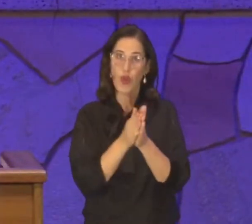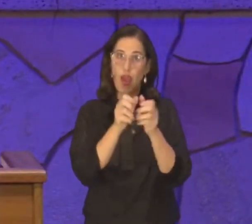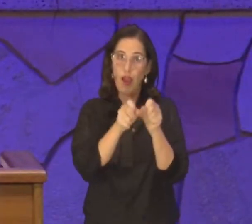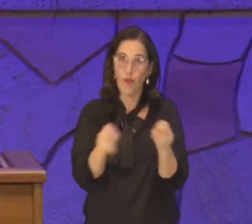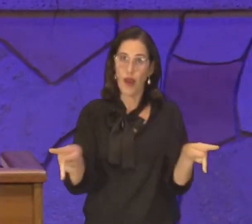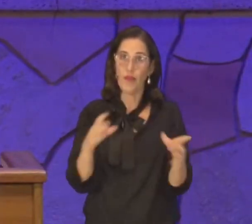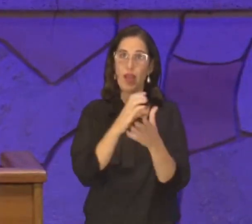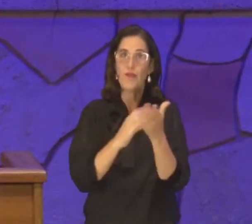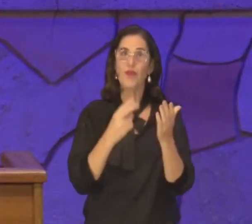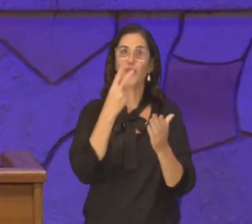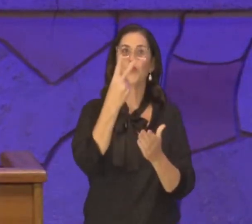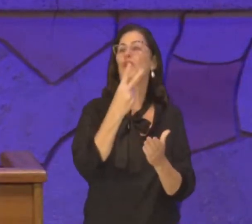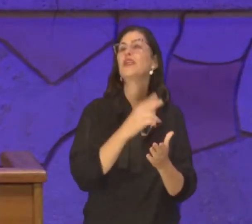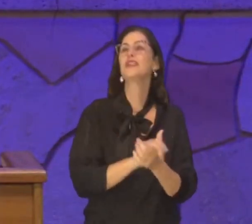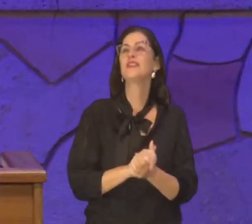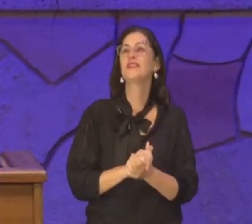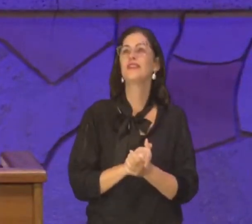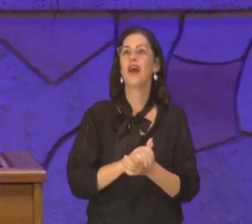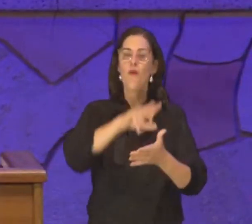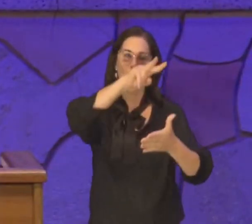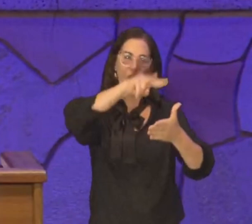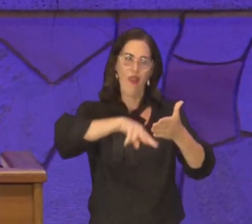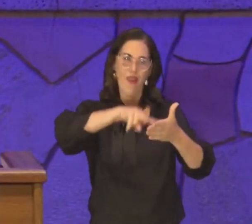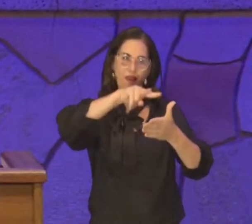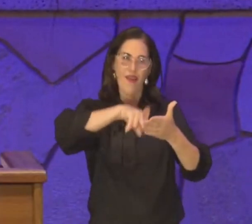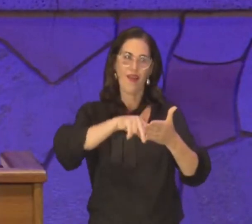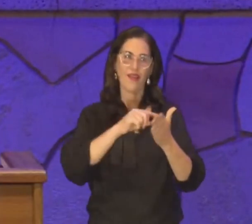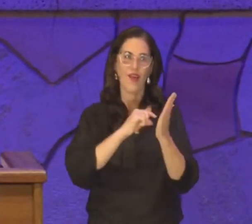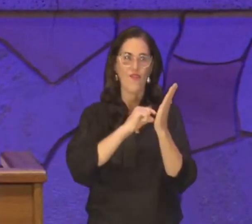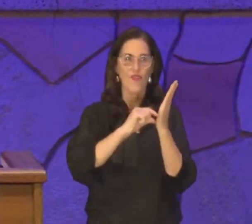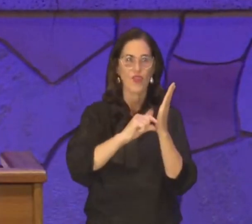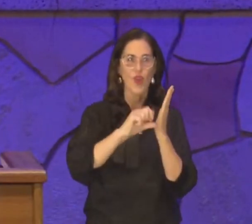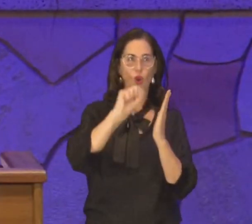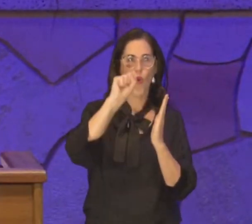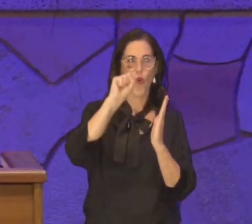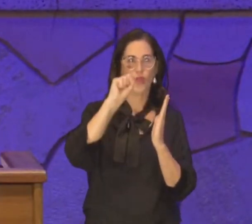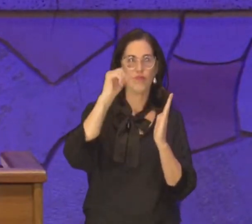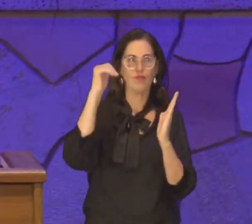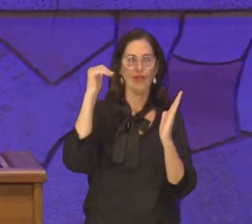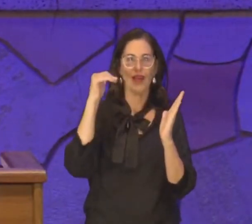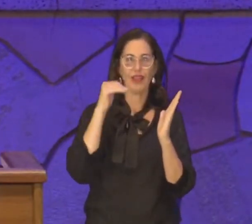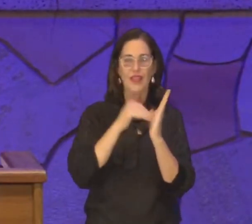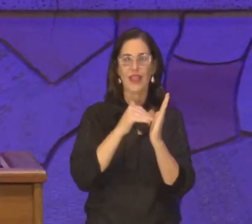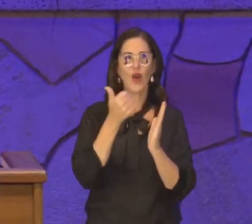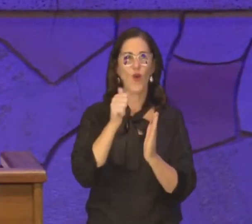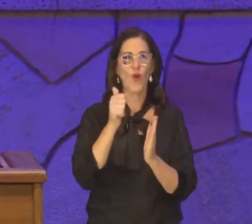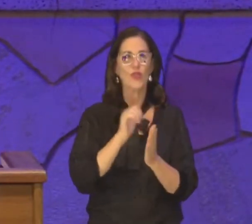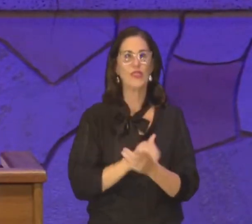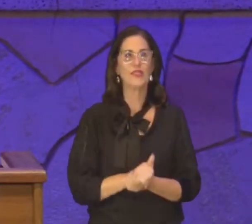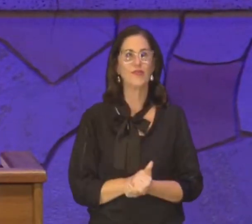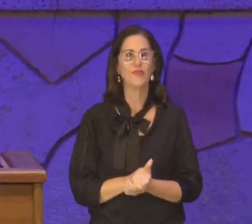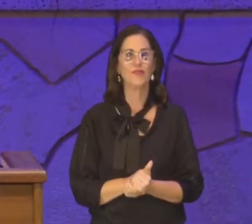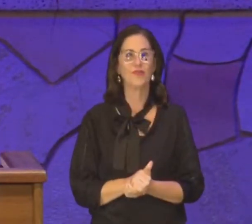2, faremos a leitura dos versos de 8 a 11.